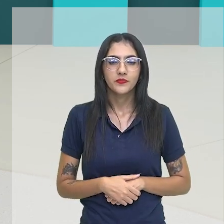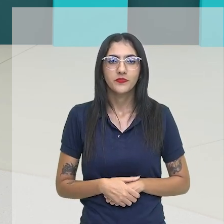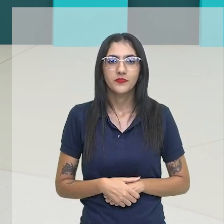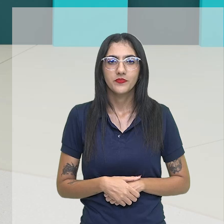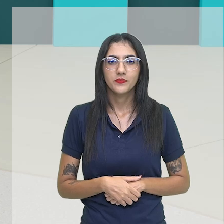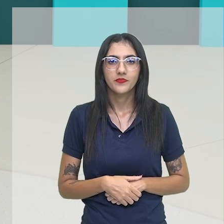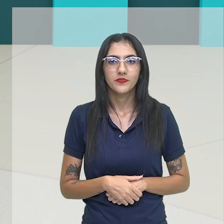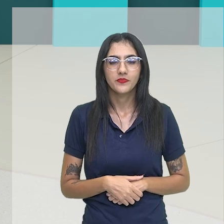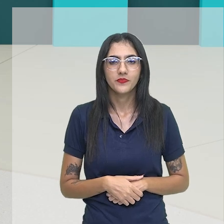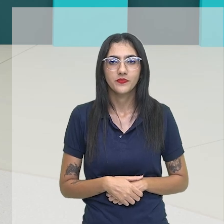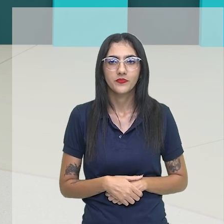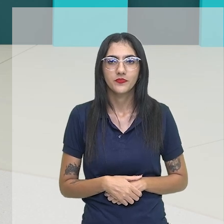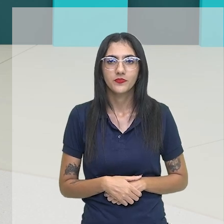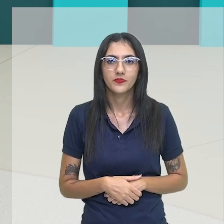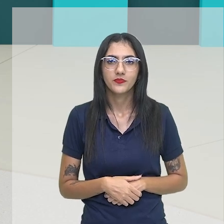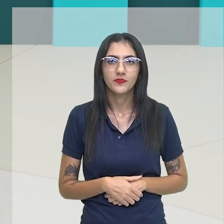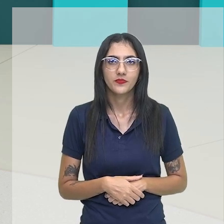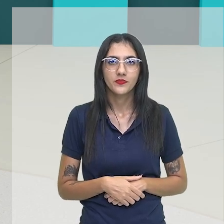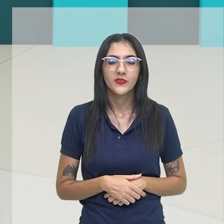um outro